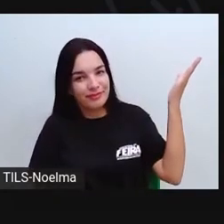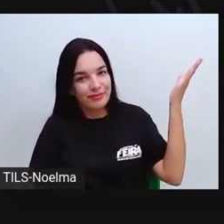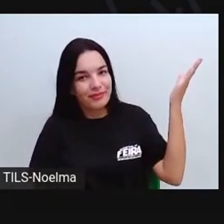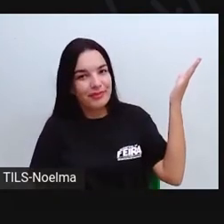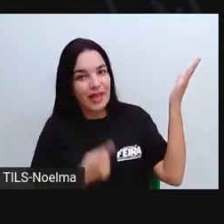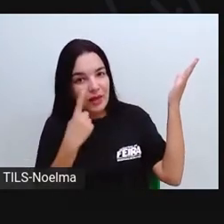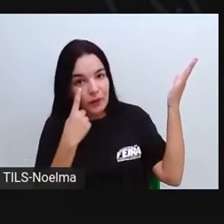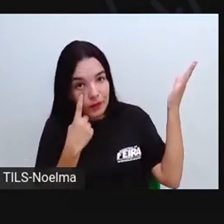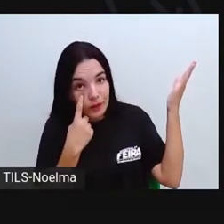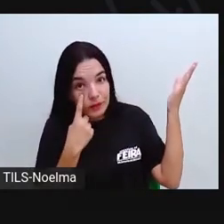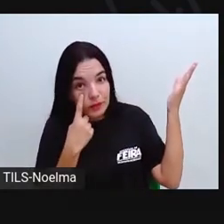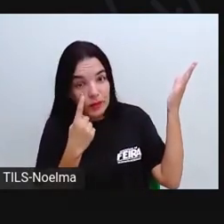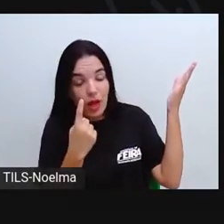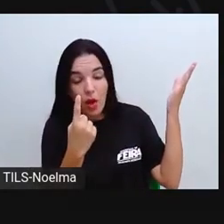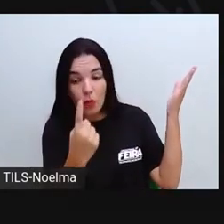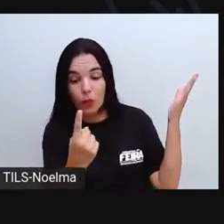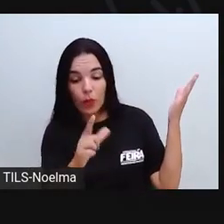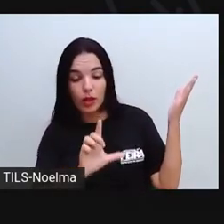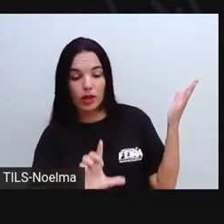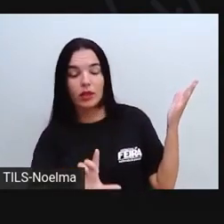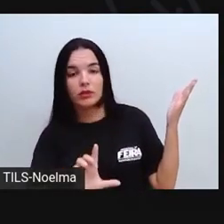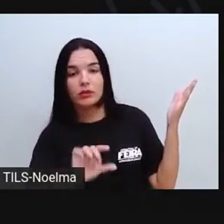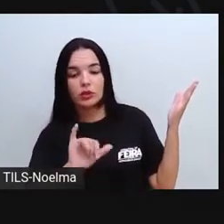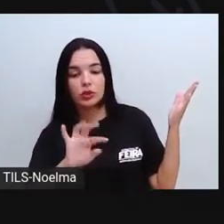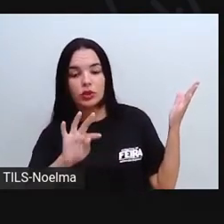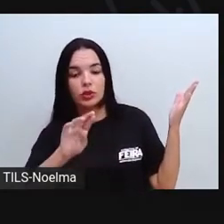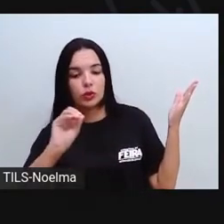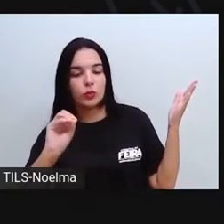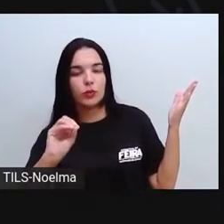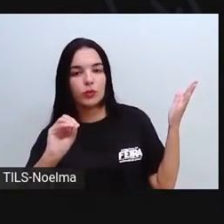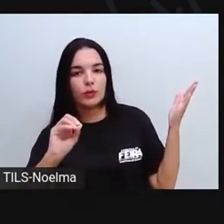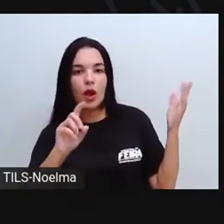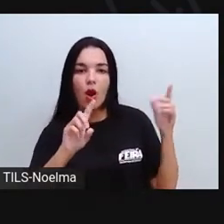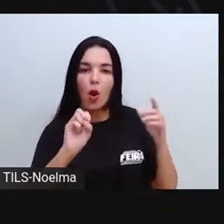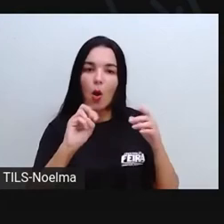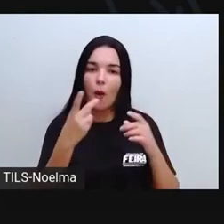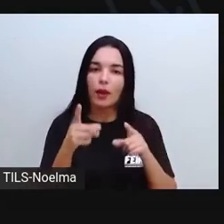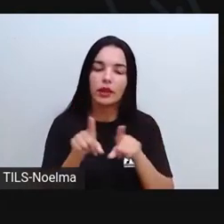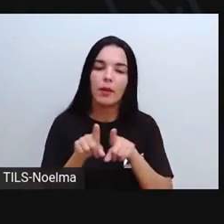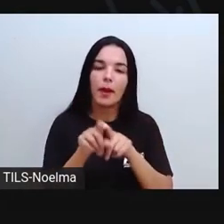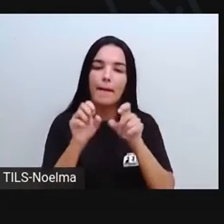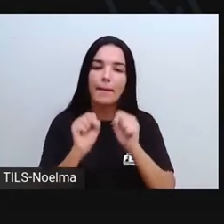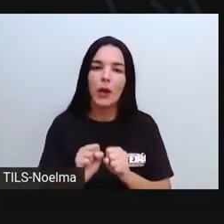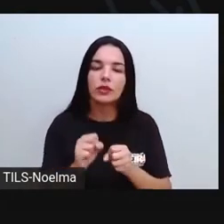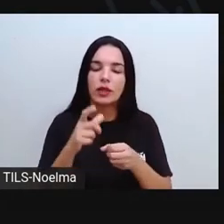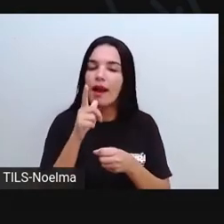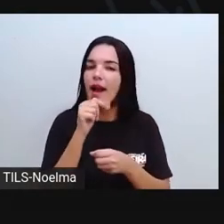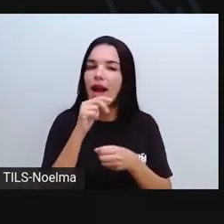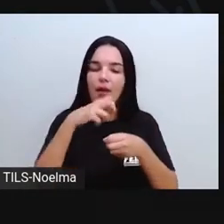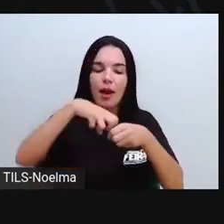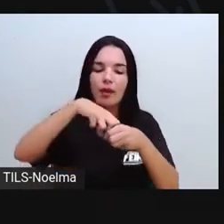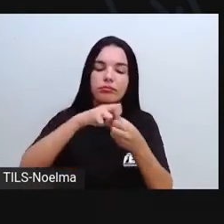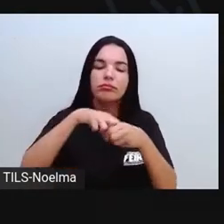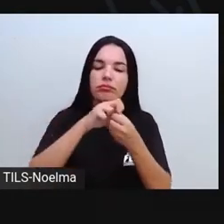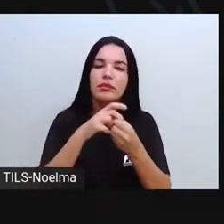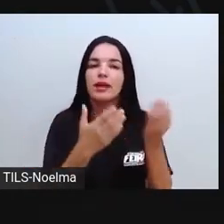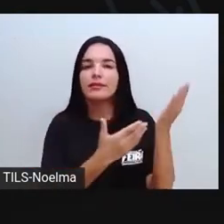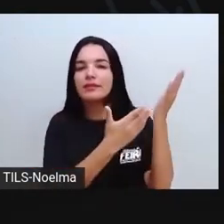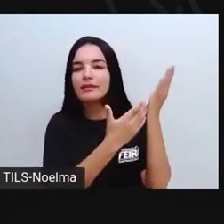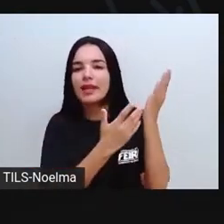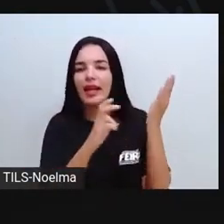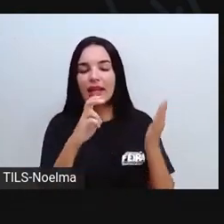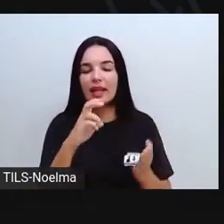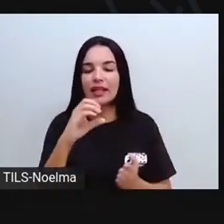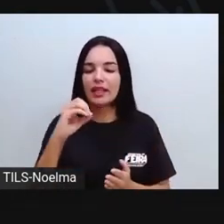vai ter a medida exatamente na embalagem né um litro ou vocês podem também pedir água né 500 ml de água